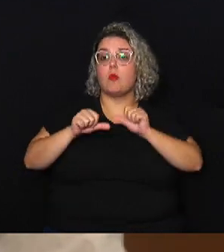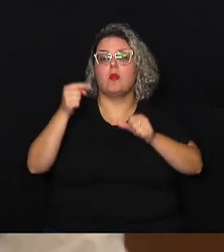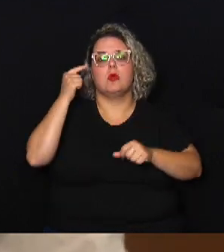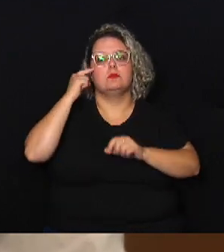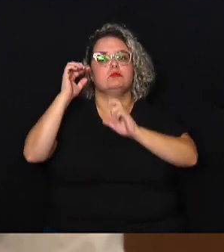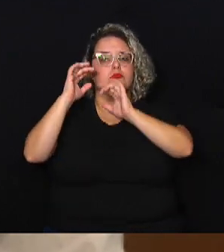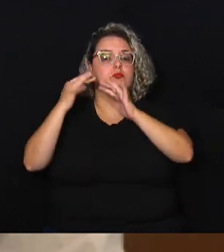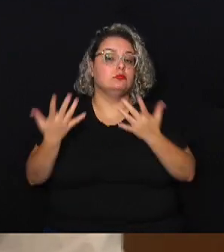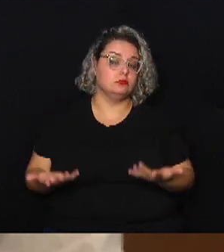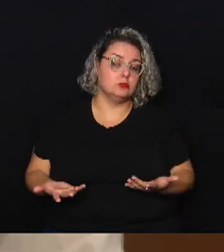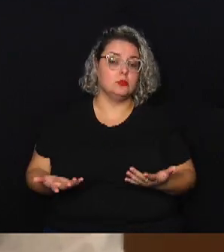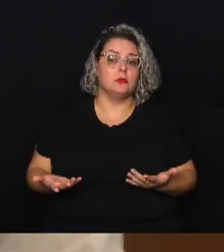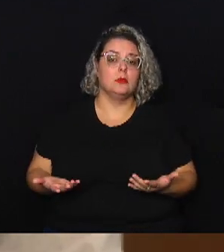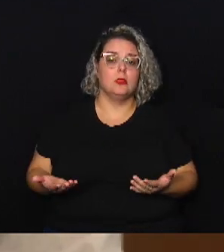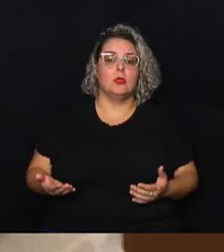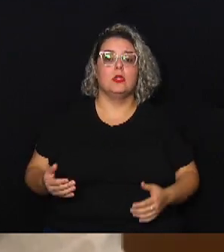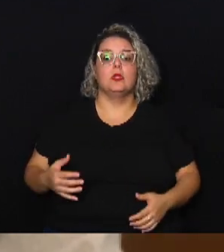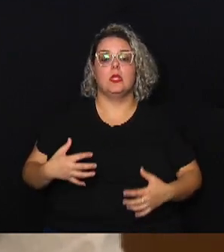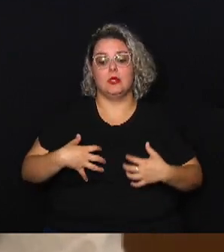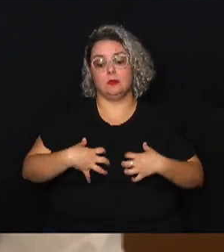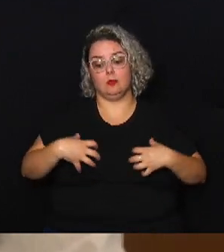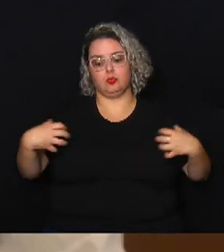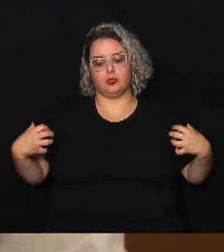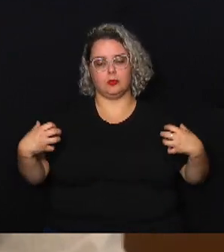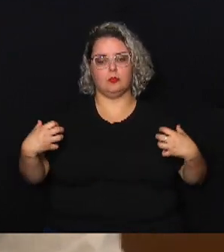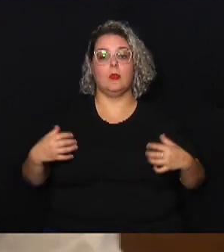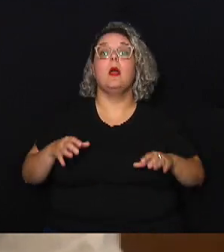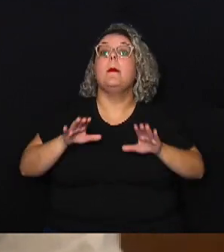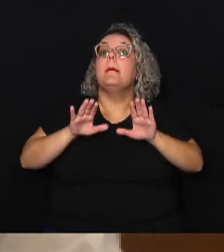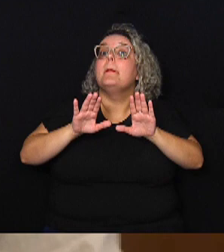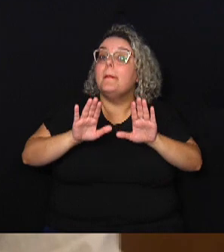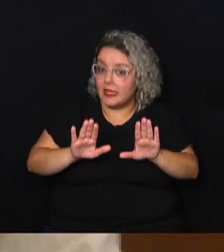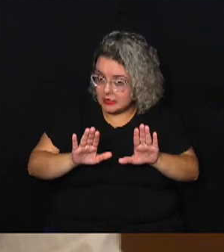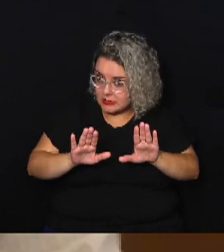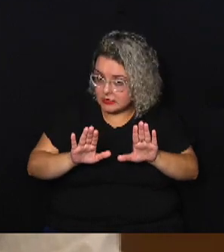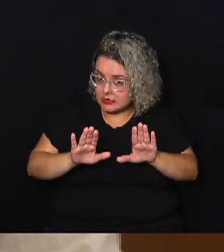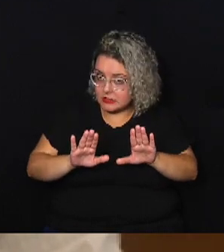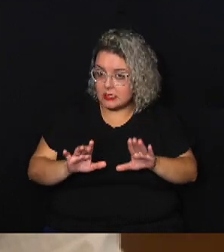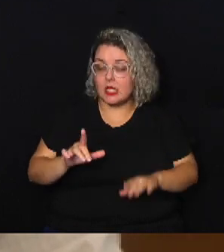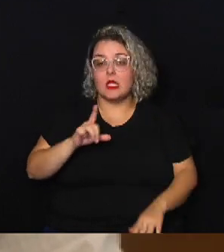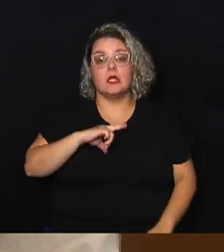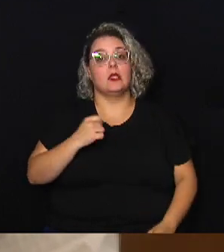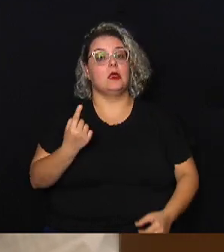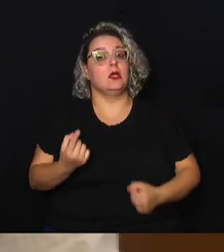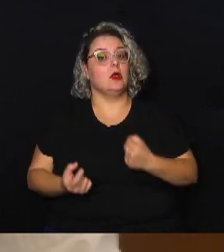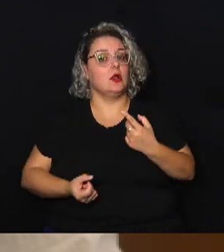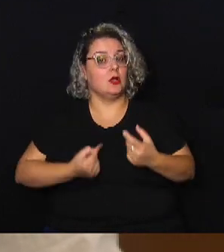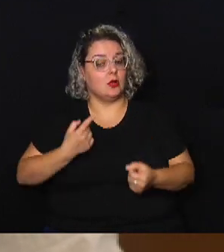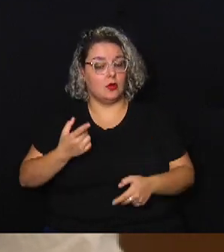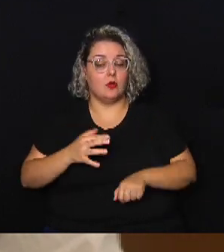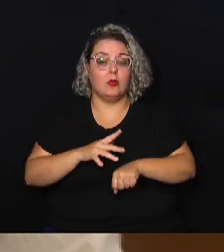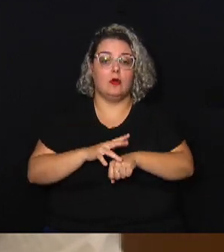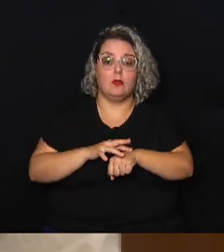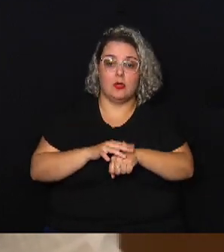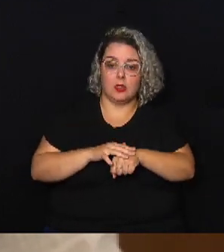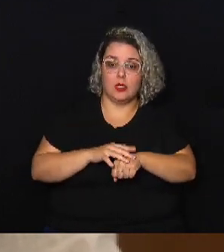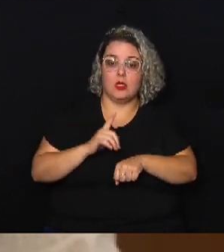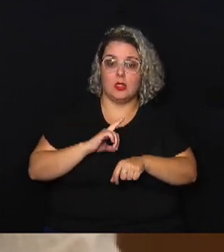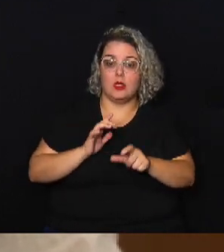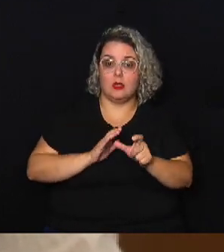onda de fazer o explante. Mas tem algumas doenças e tem um termo que